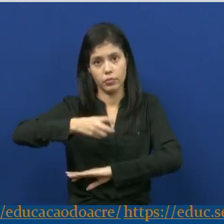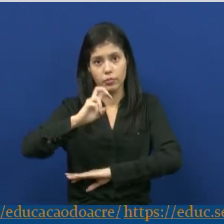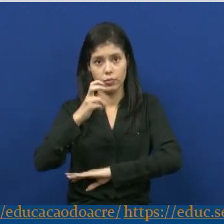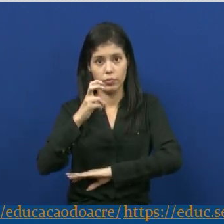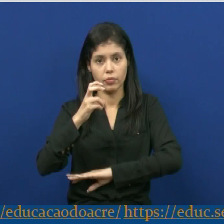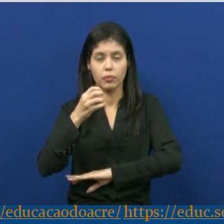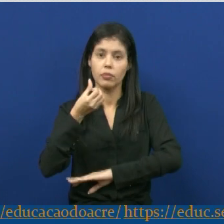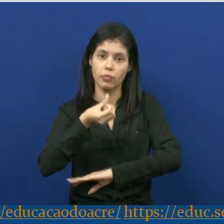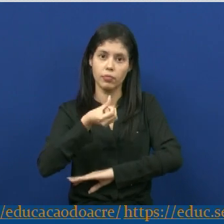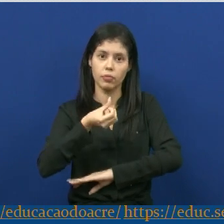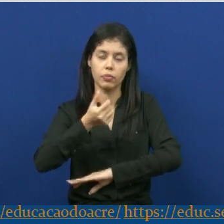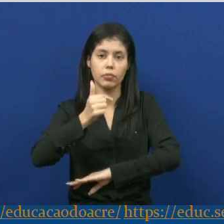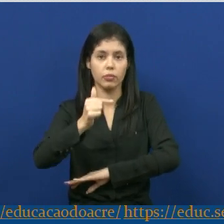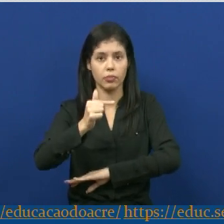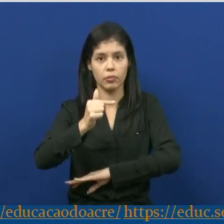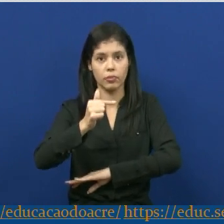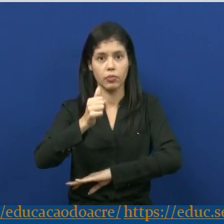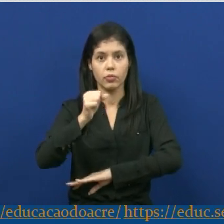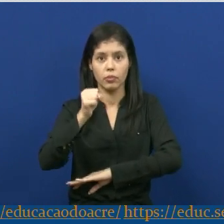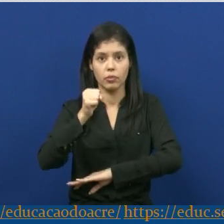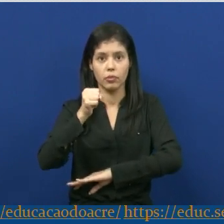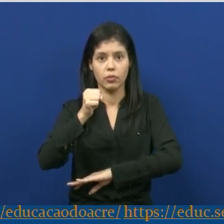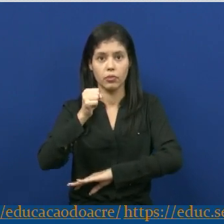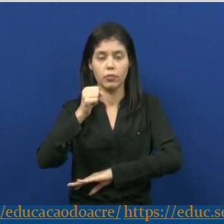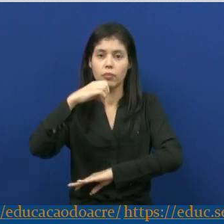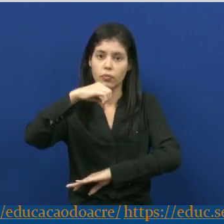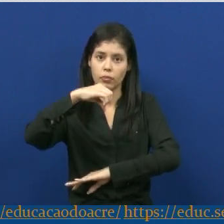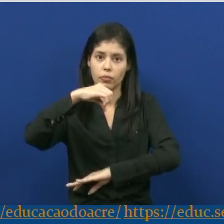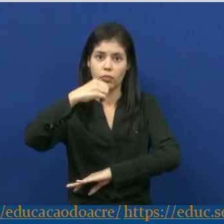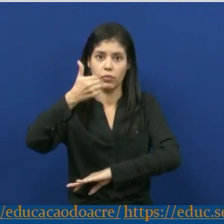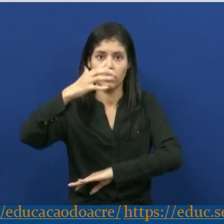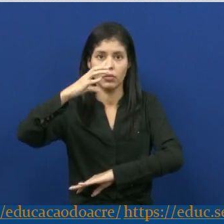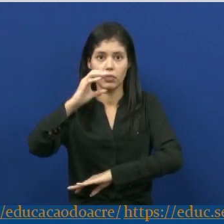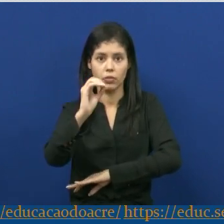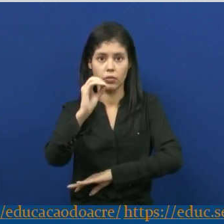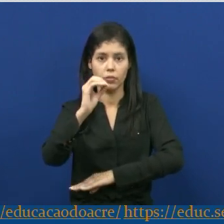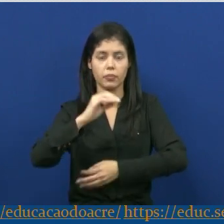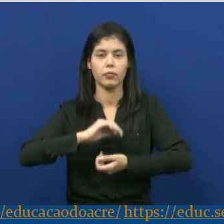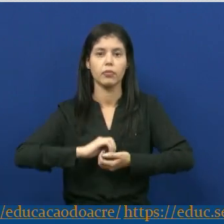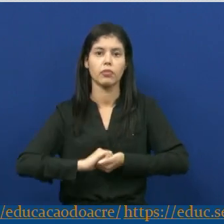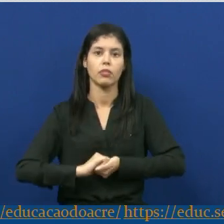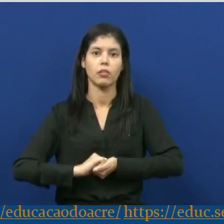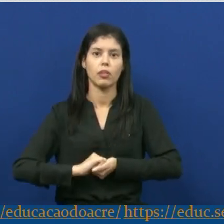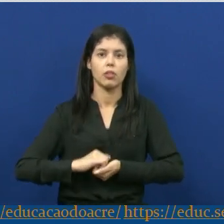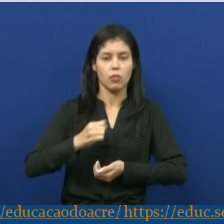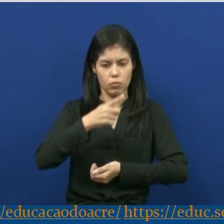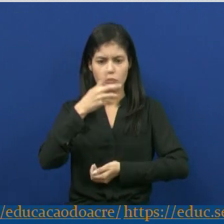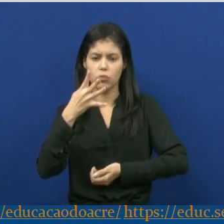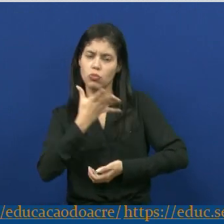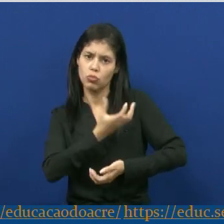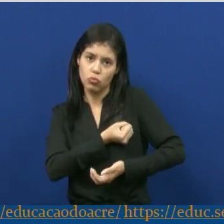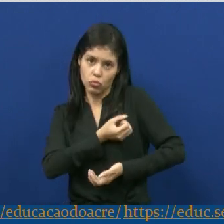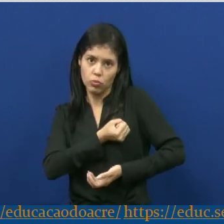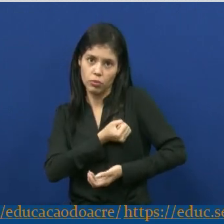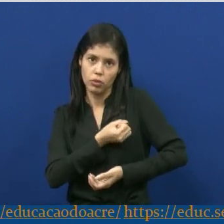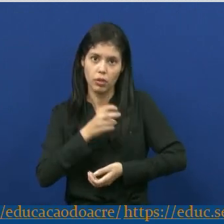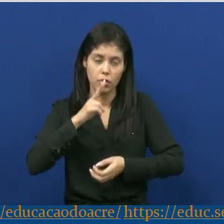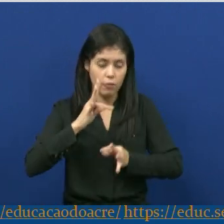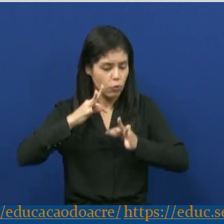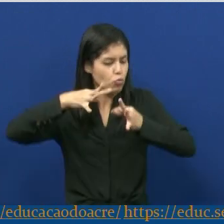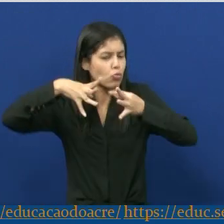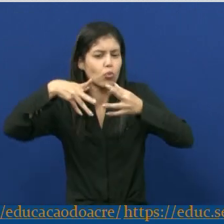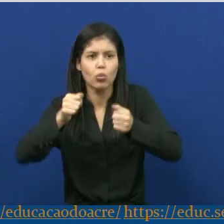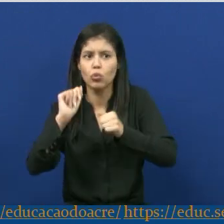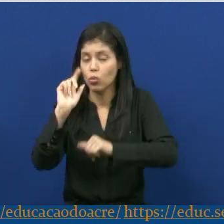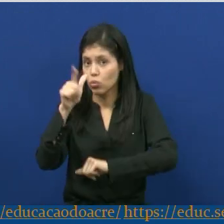quatro cinco seis sete oito nove dez com esses números nós conseguimos